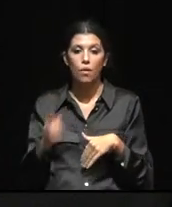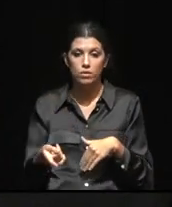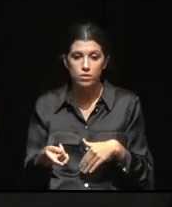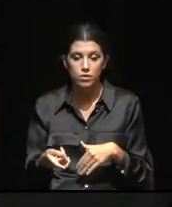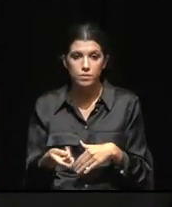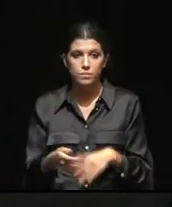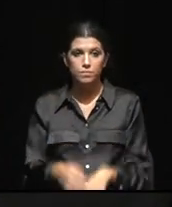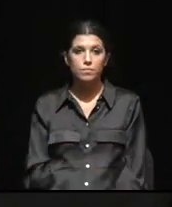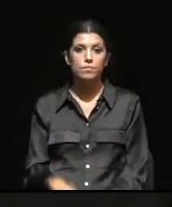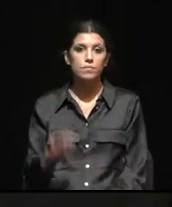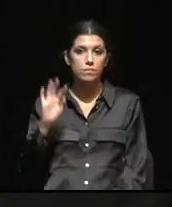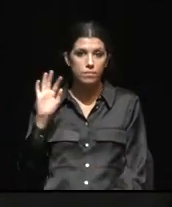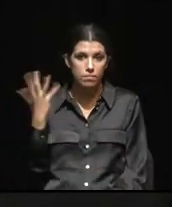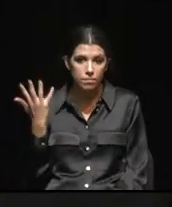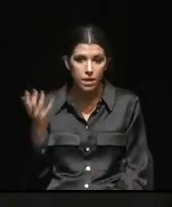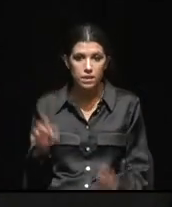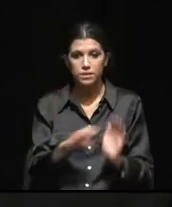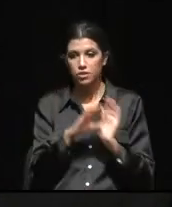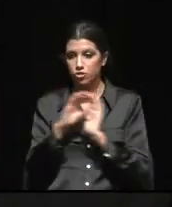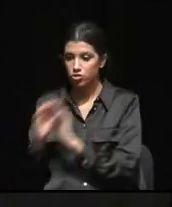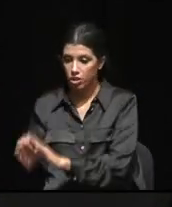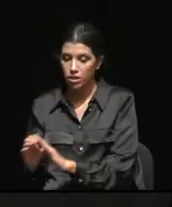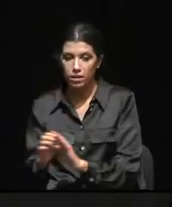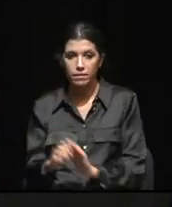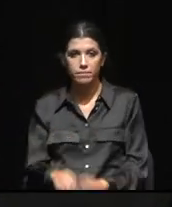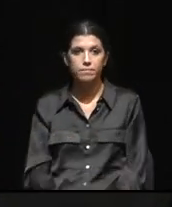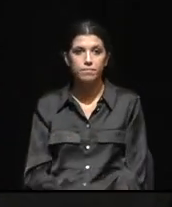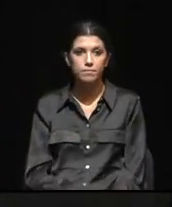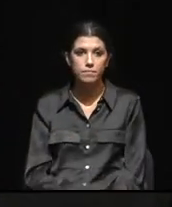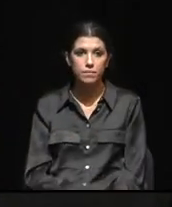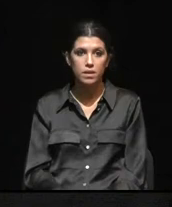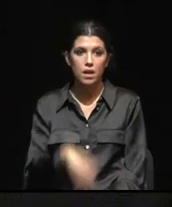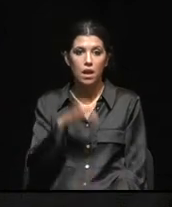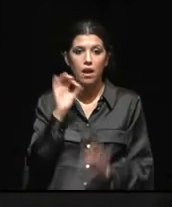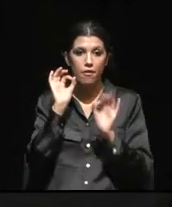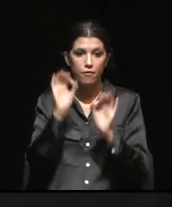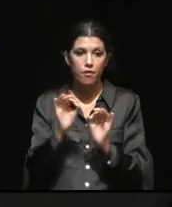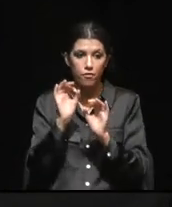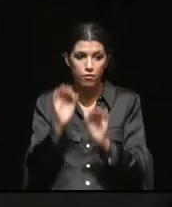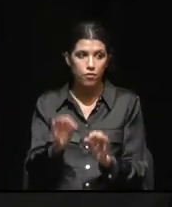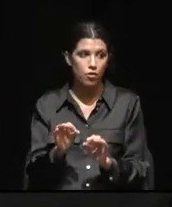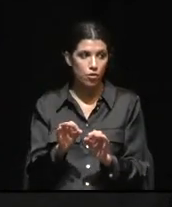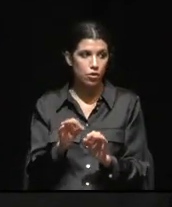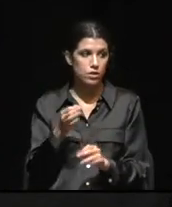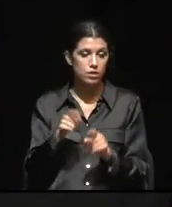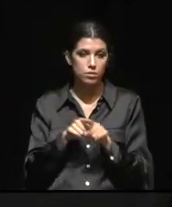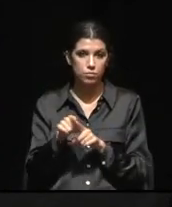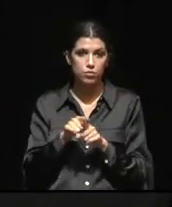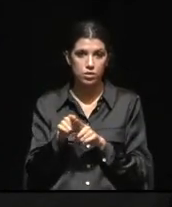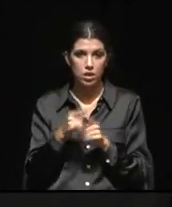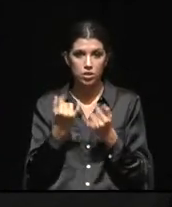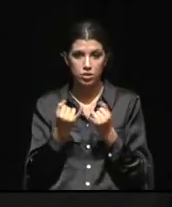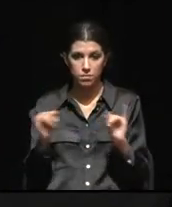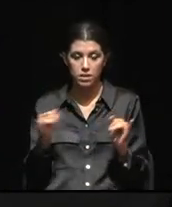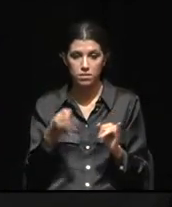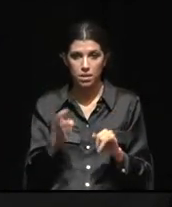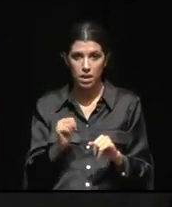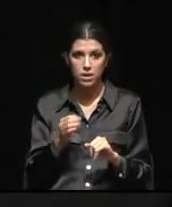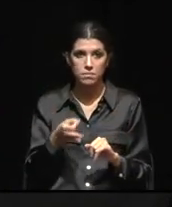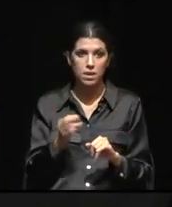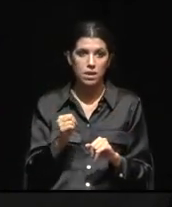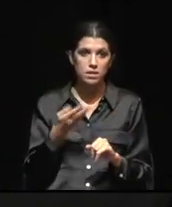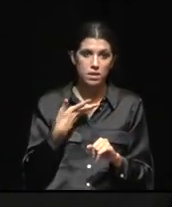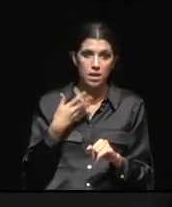abstém Pan e chega quem vota a favor deputados não inscritos PS